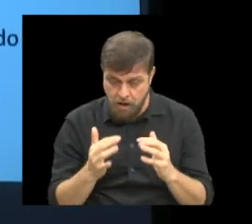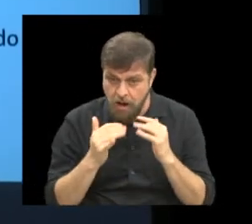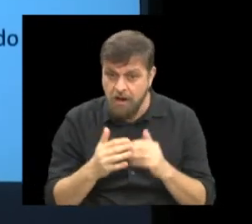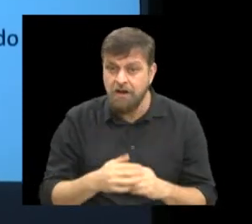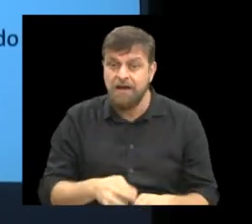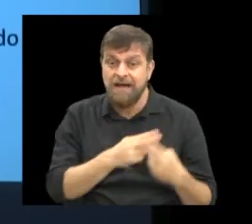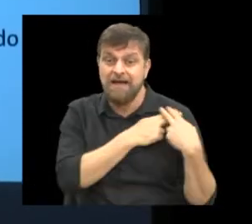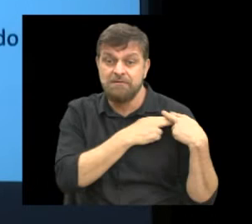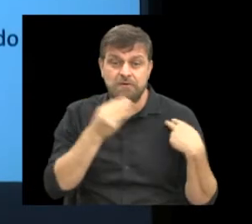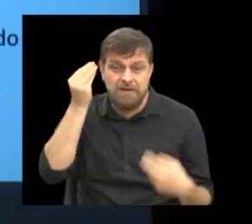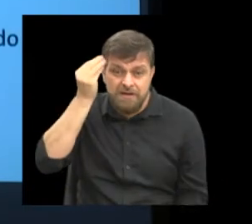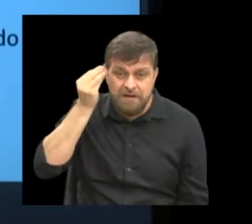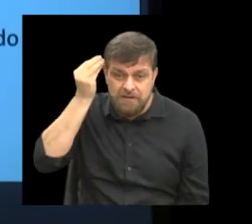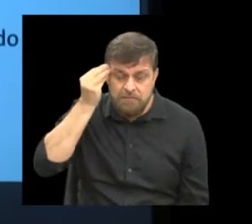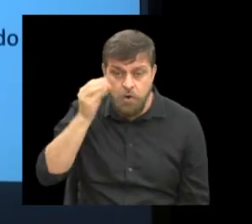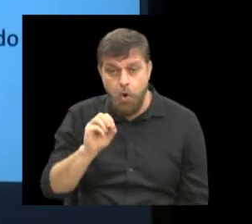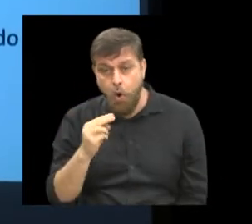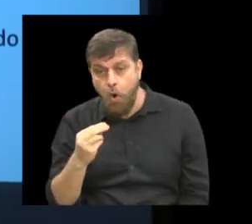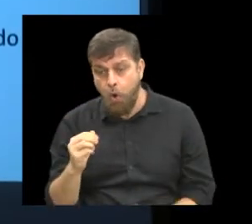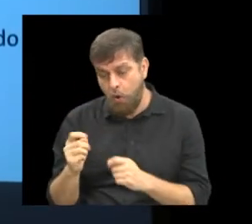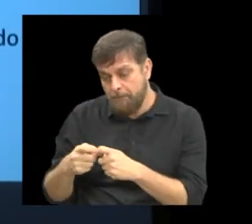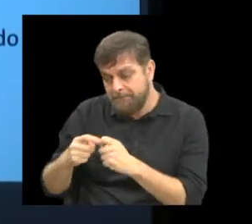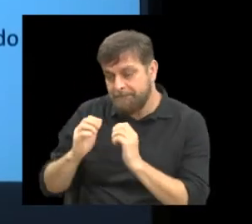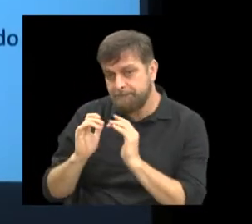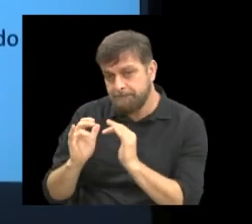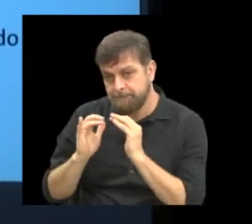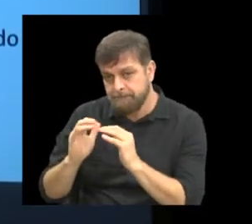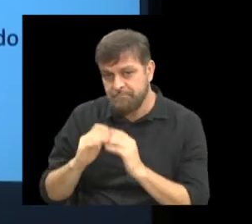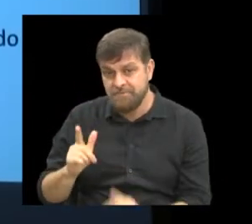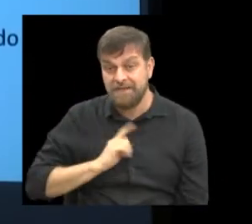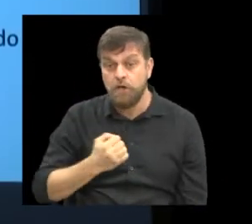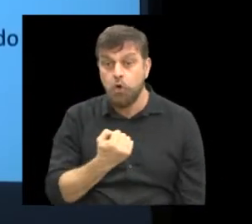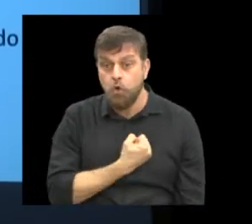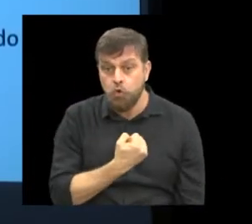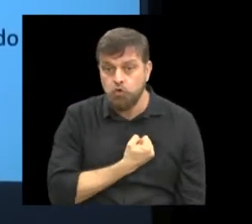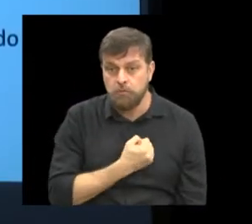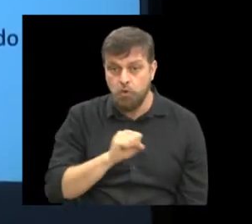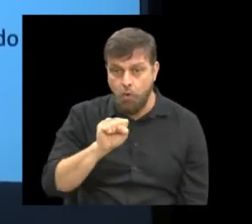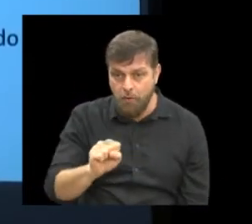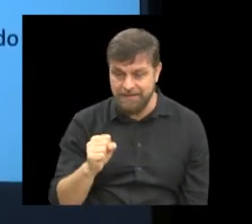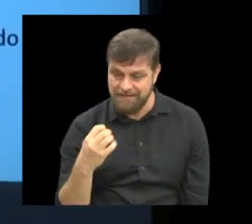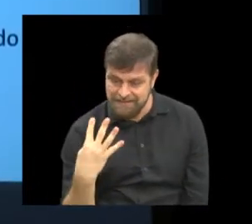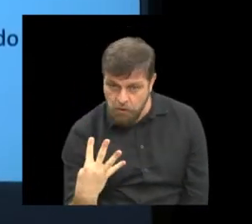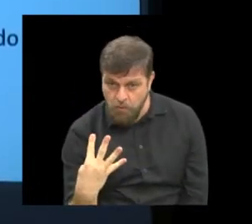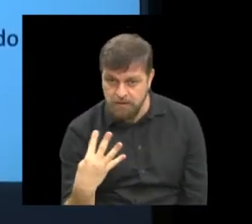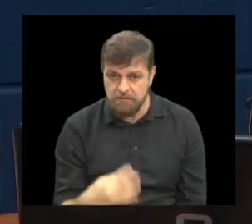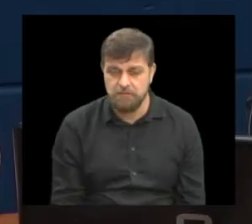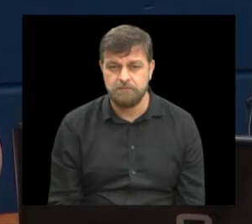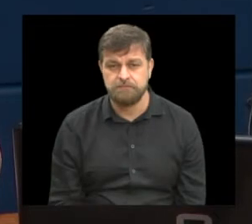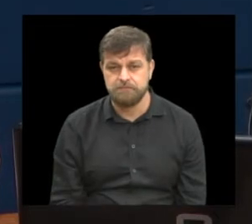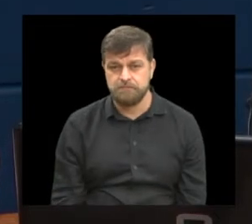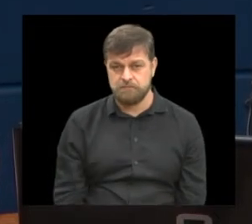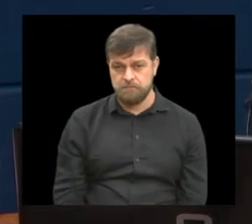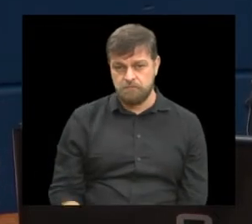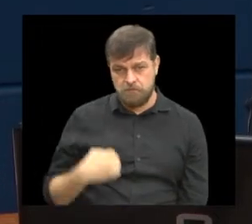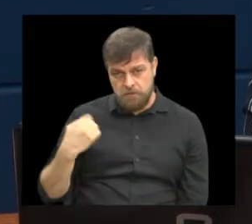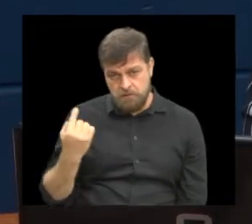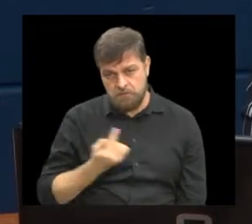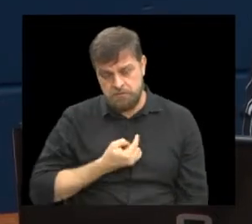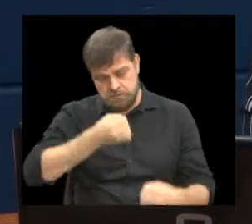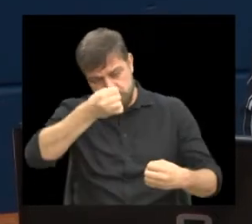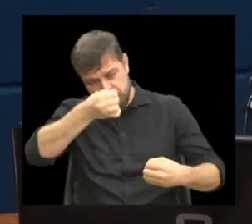por psiquiatra ou neurologista, o CID-F84. Então, gente, quando a gente está falando